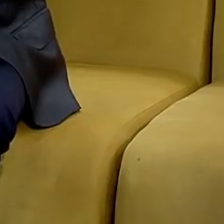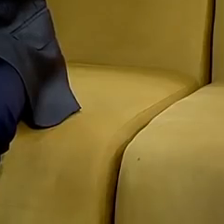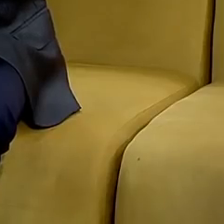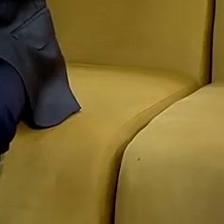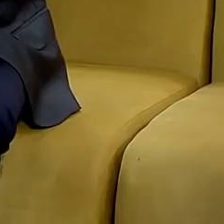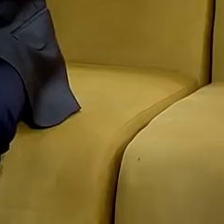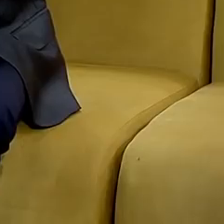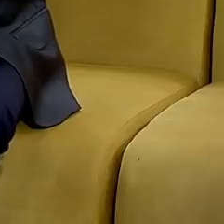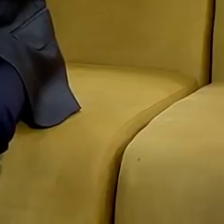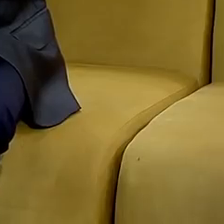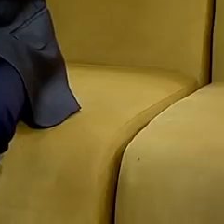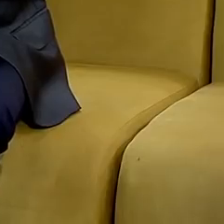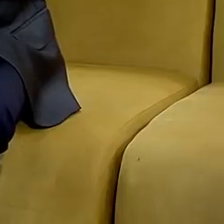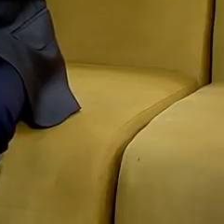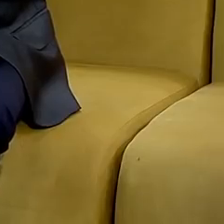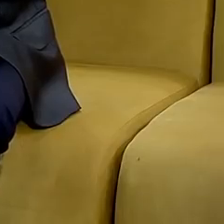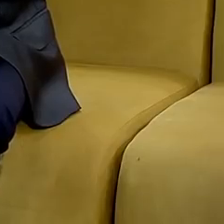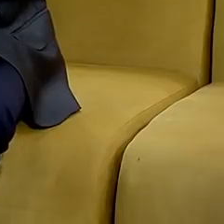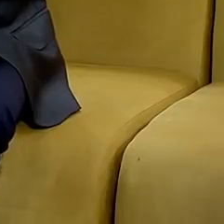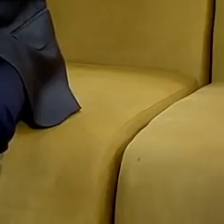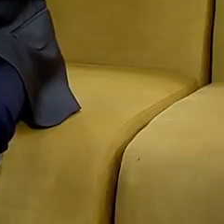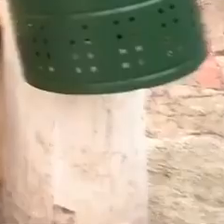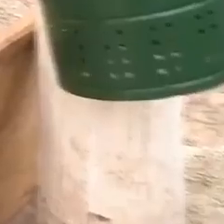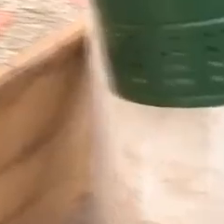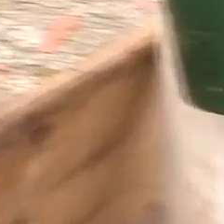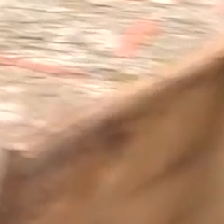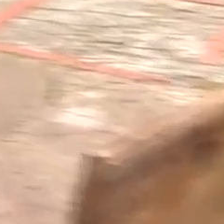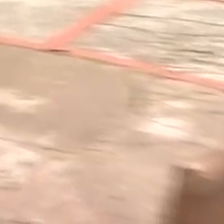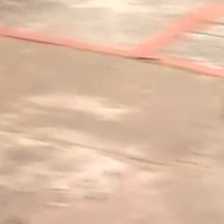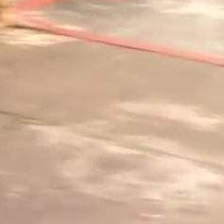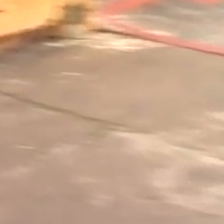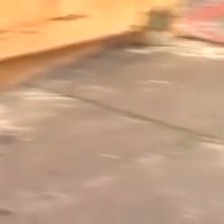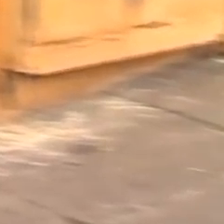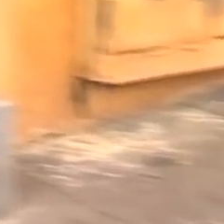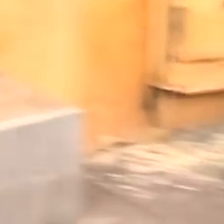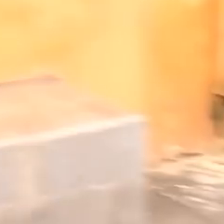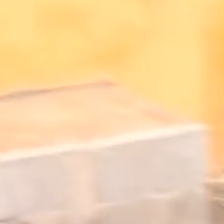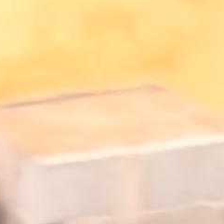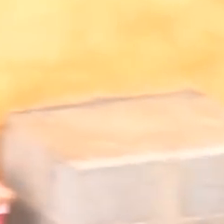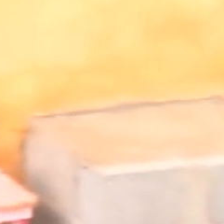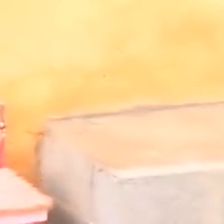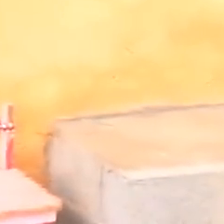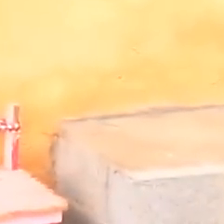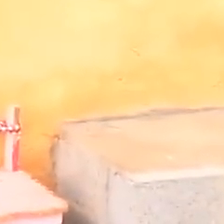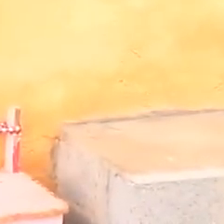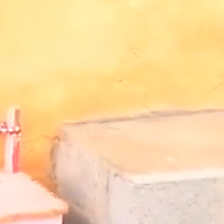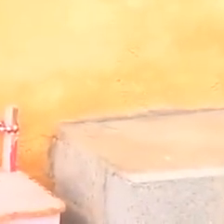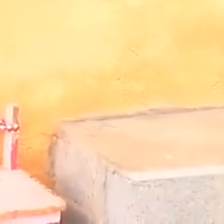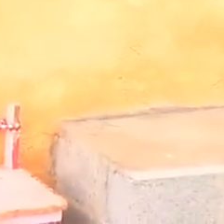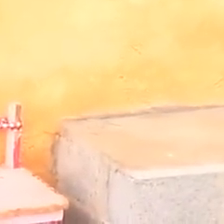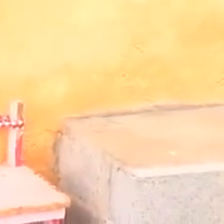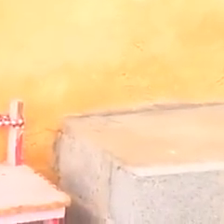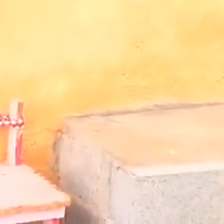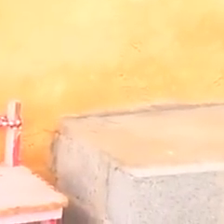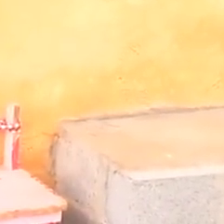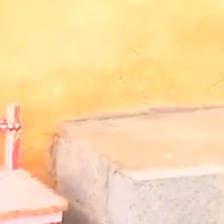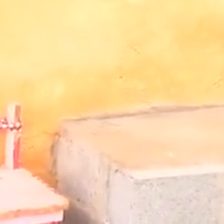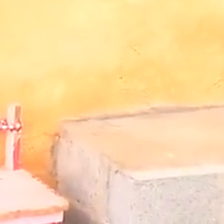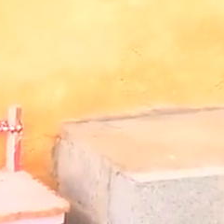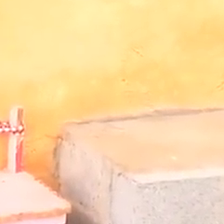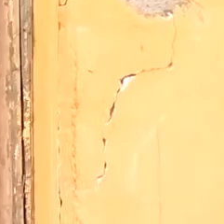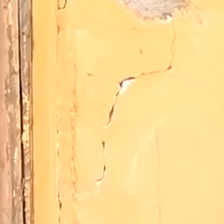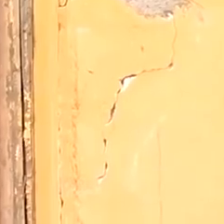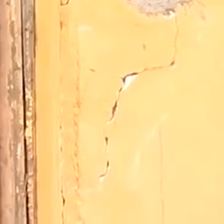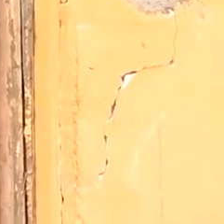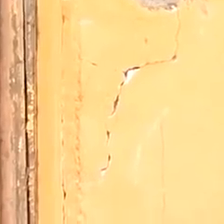dos motivos que deixam o paulistano enfurnado em casa. É da porta de casa que Dona Maria observa o vai e vem